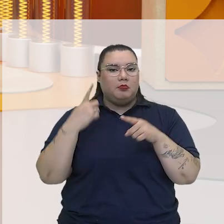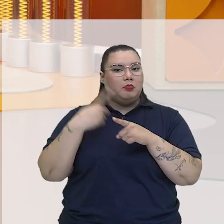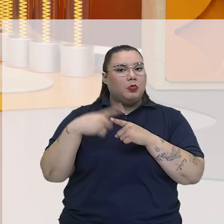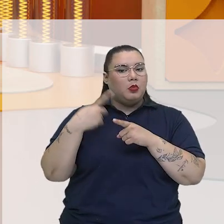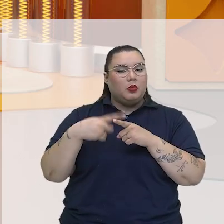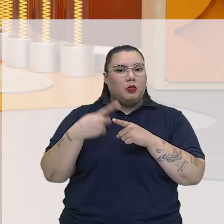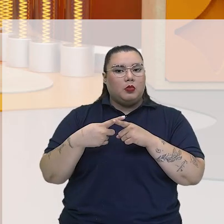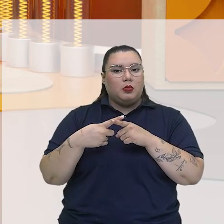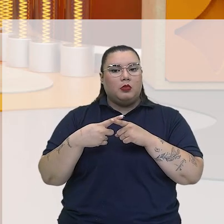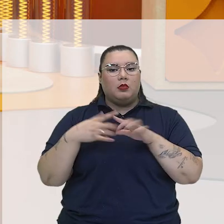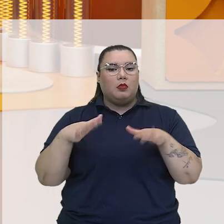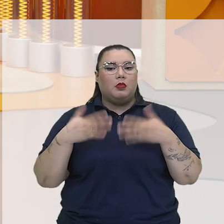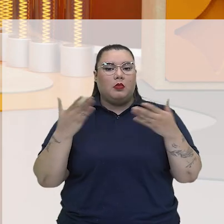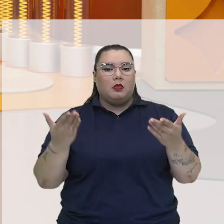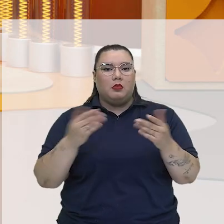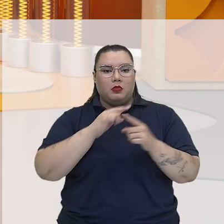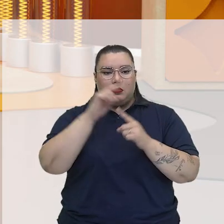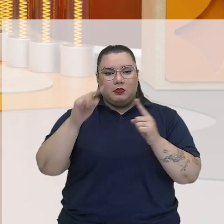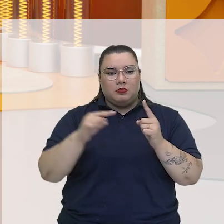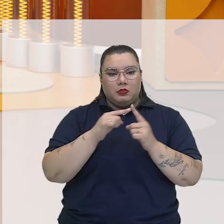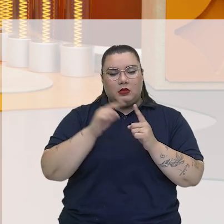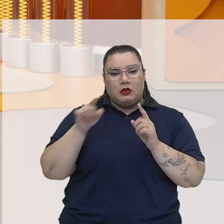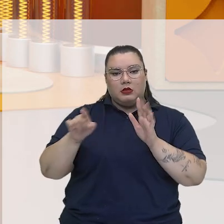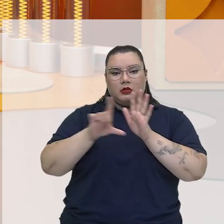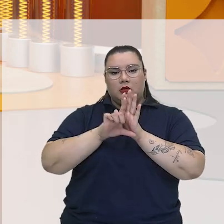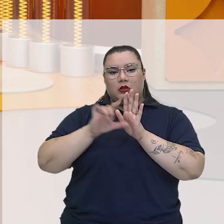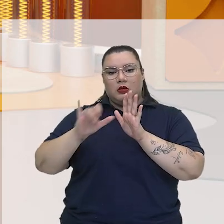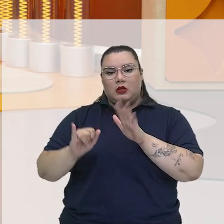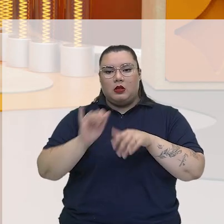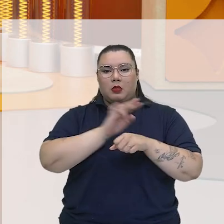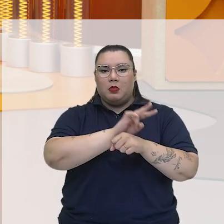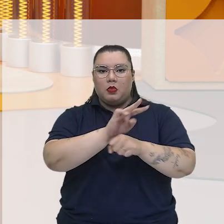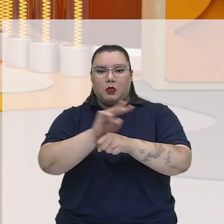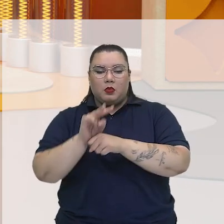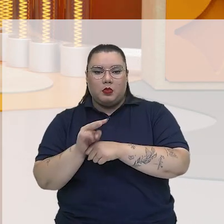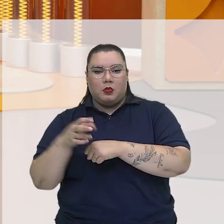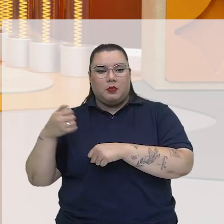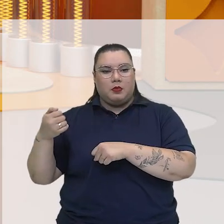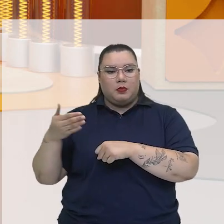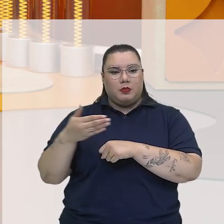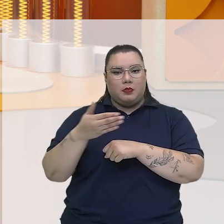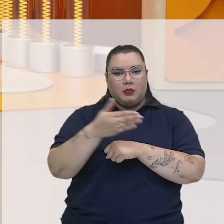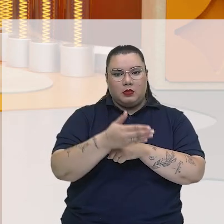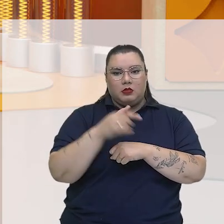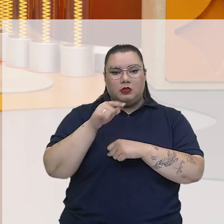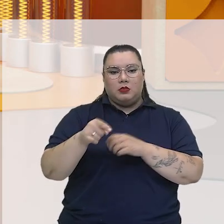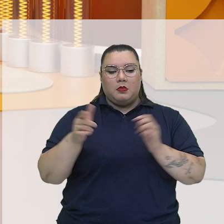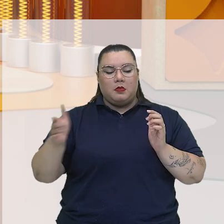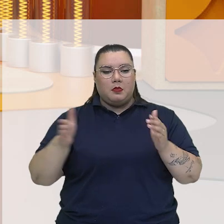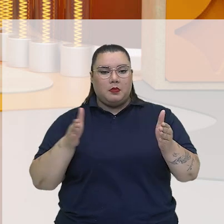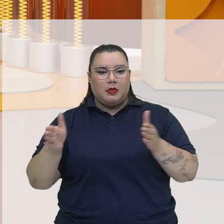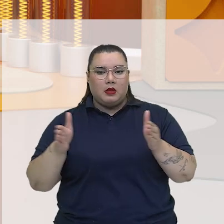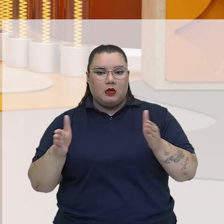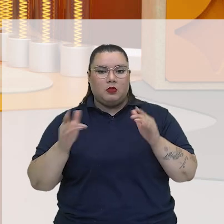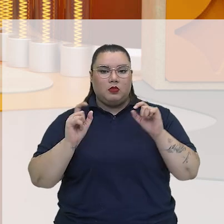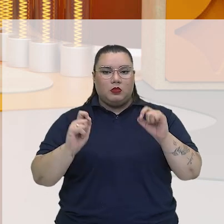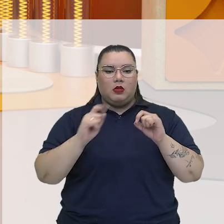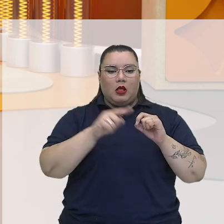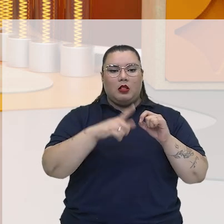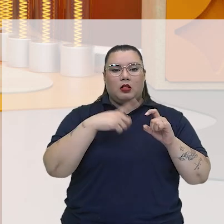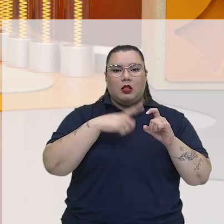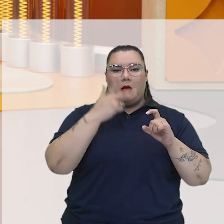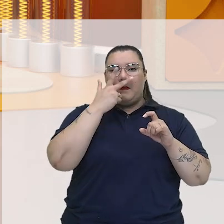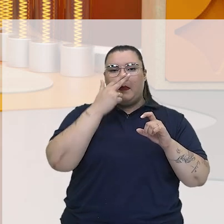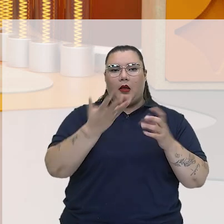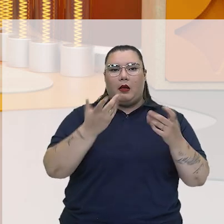proibida. Isso porque essa lei ela vem tentando proteger essas espécies de peixes